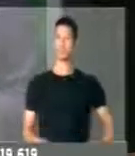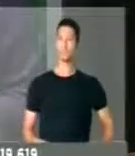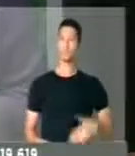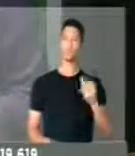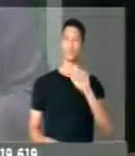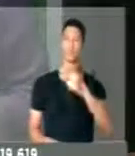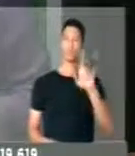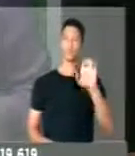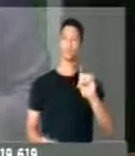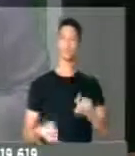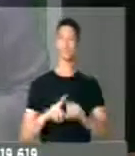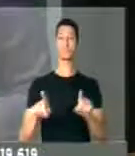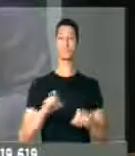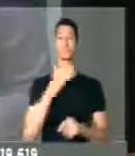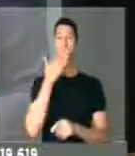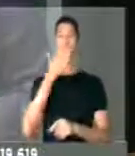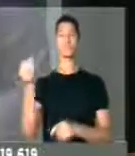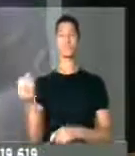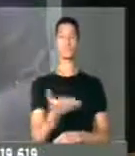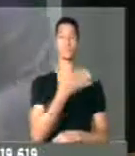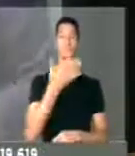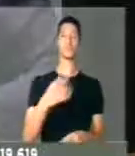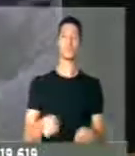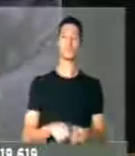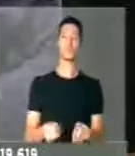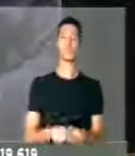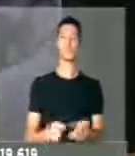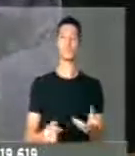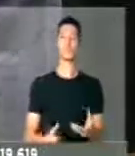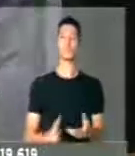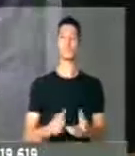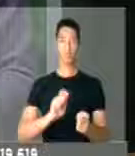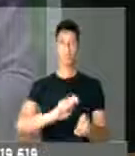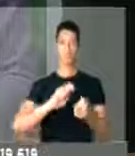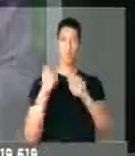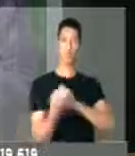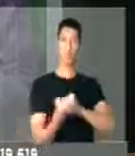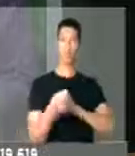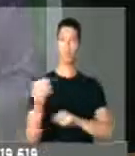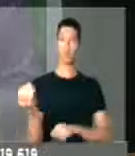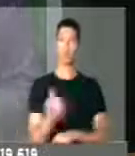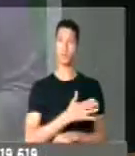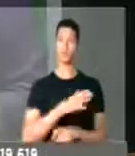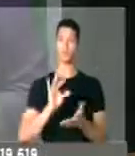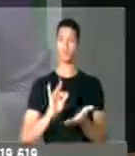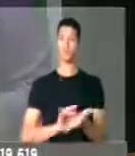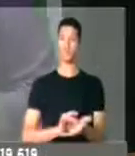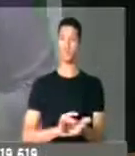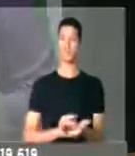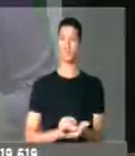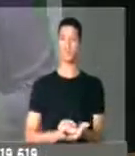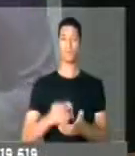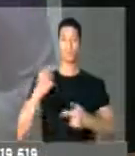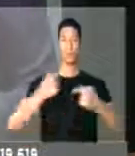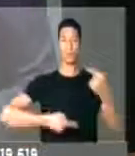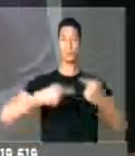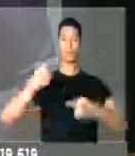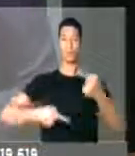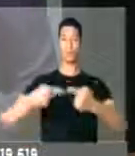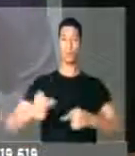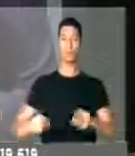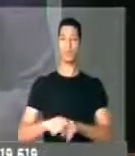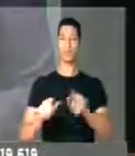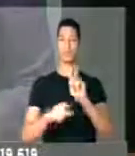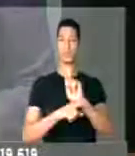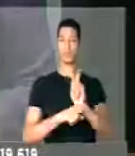de Arraes, mas o modernizou, o adequou à nova realidade política e